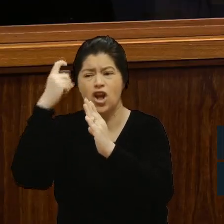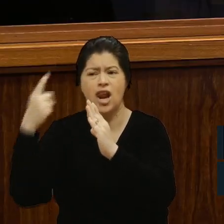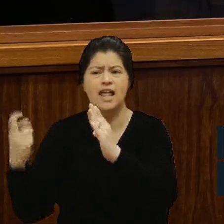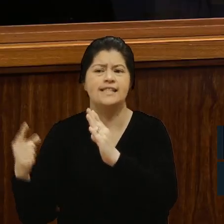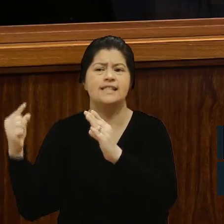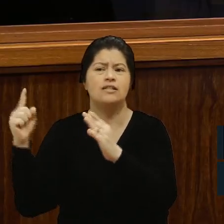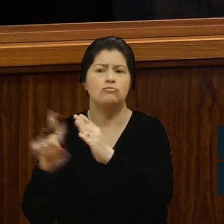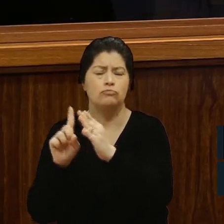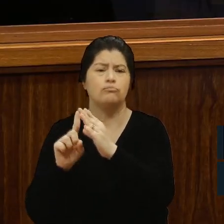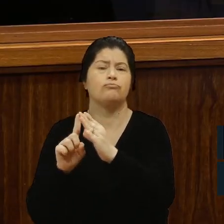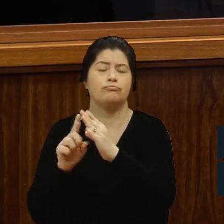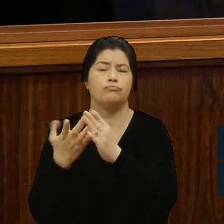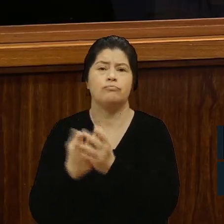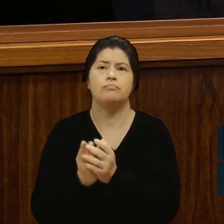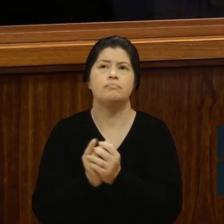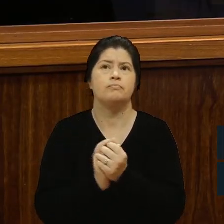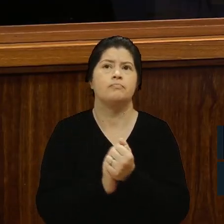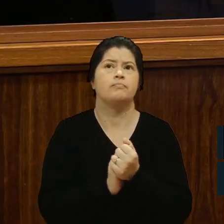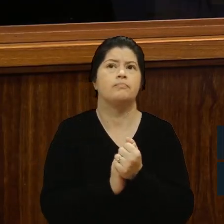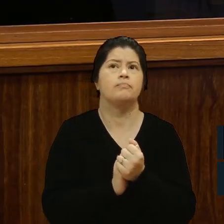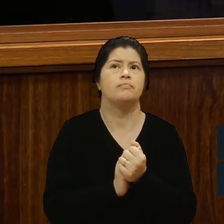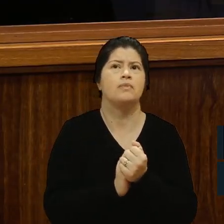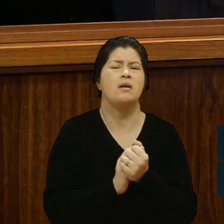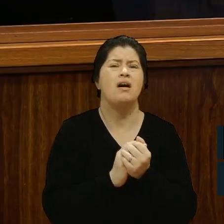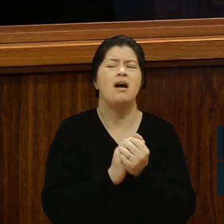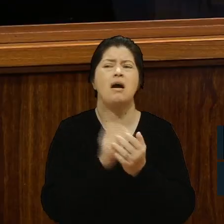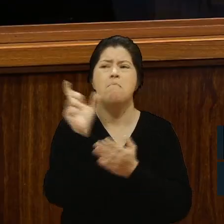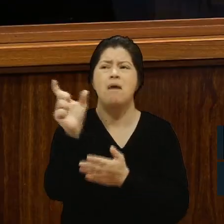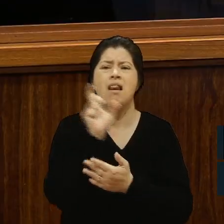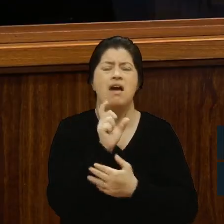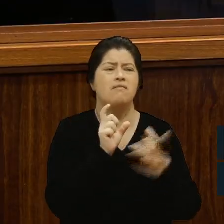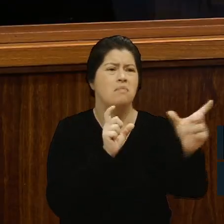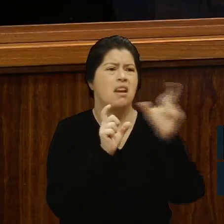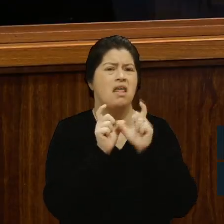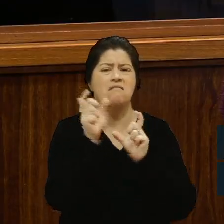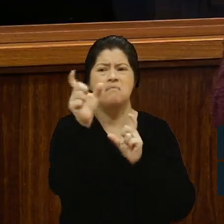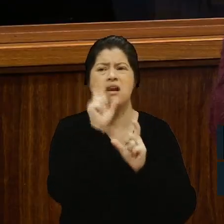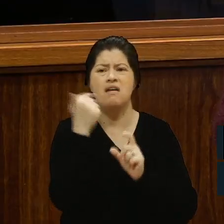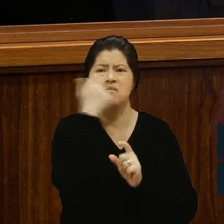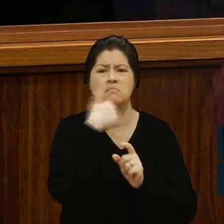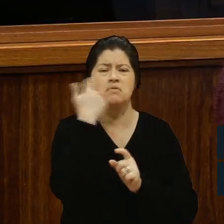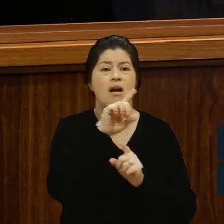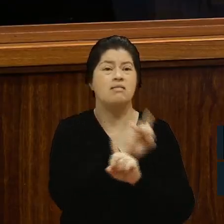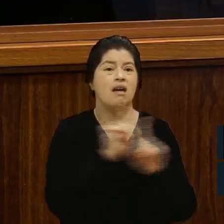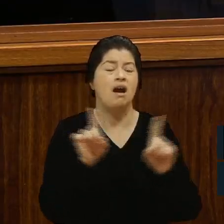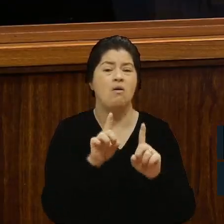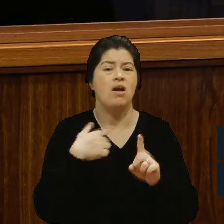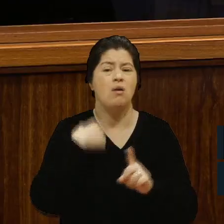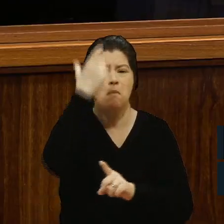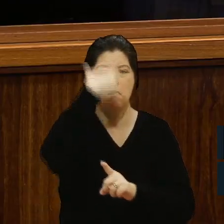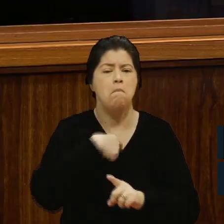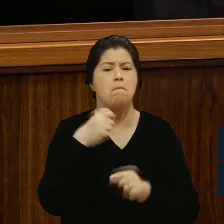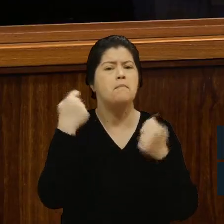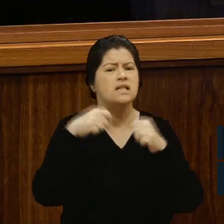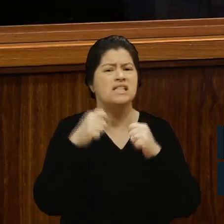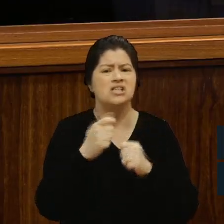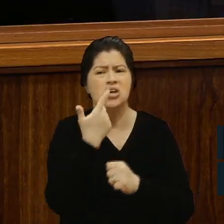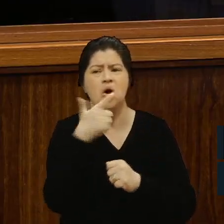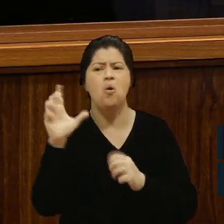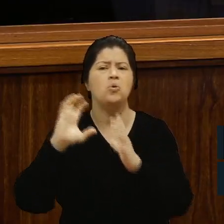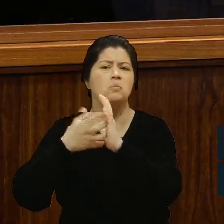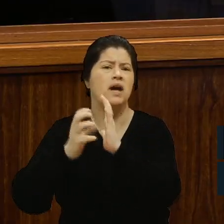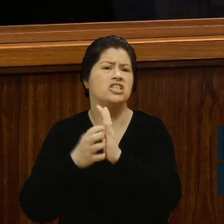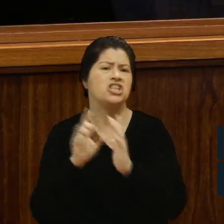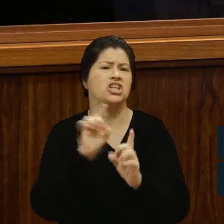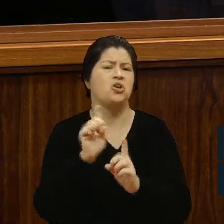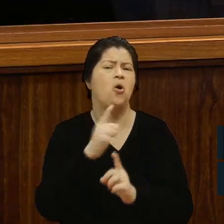coloquem palavras na minha boca. Pode colocar, se quiserem, o que, porque eu não sou das pessoas que precisam de outro partido ou de